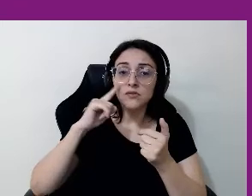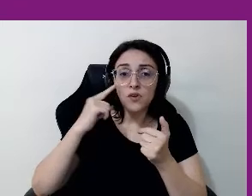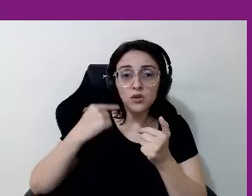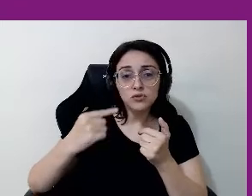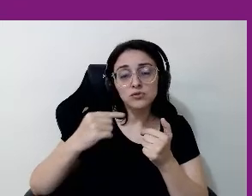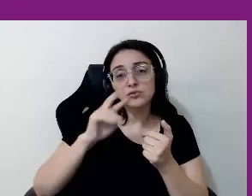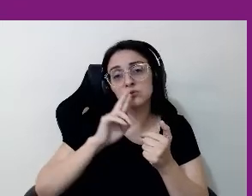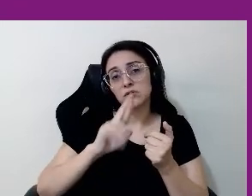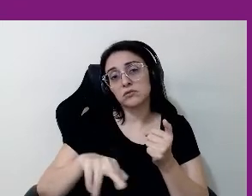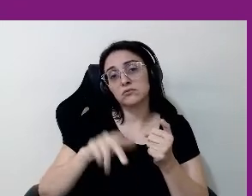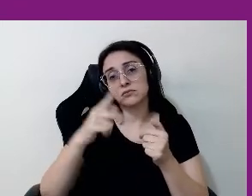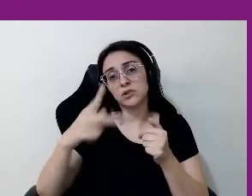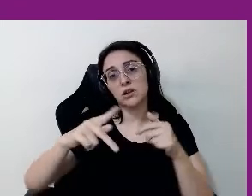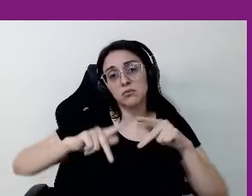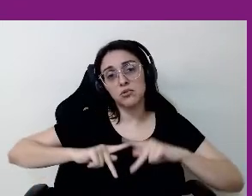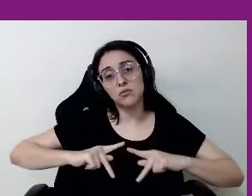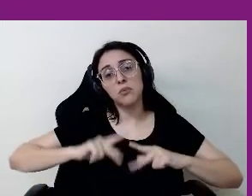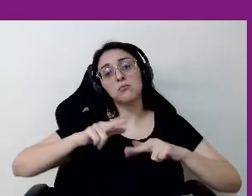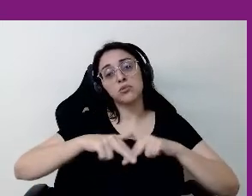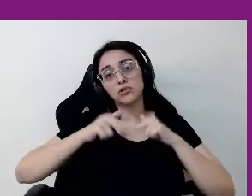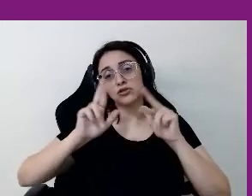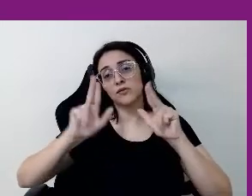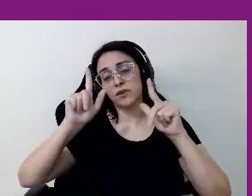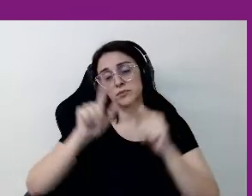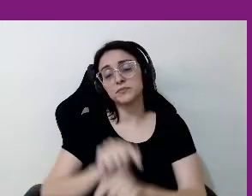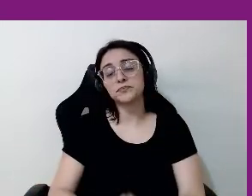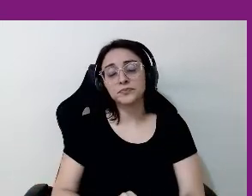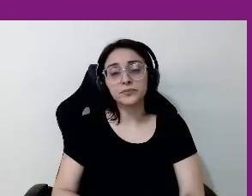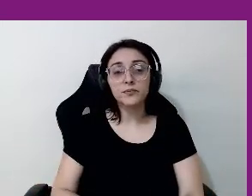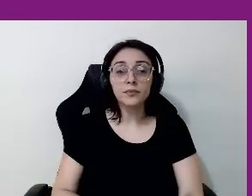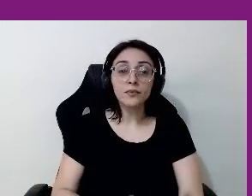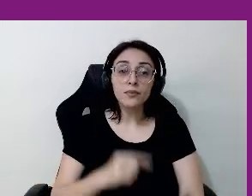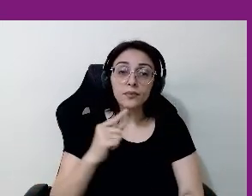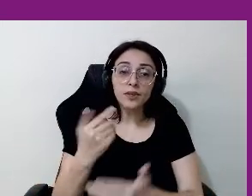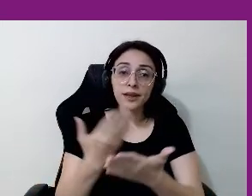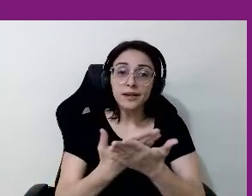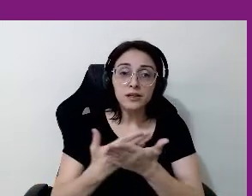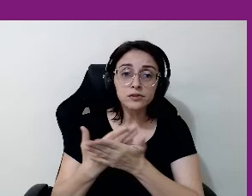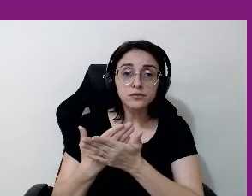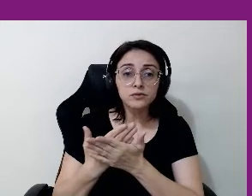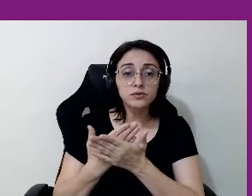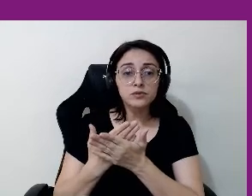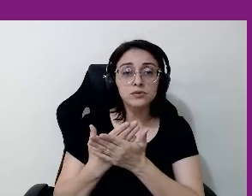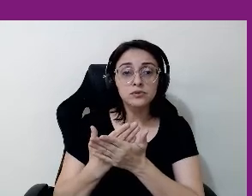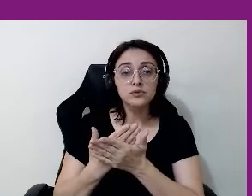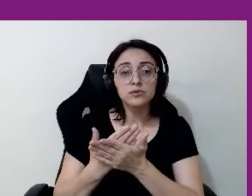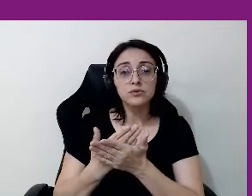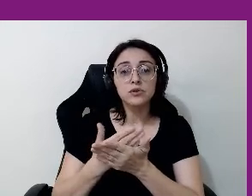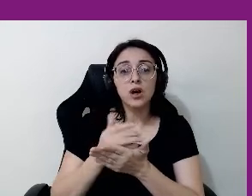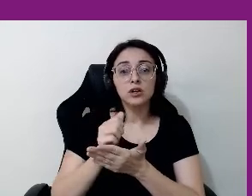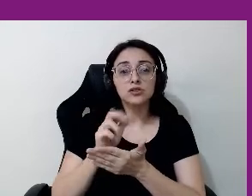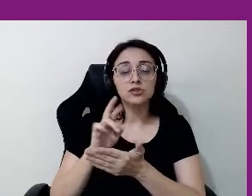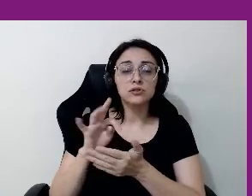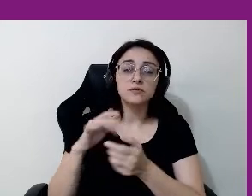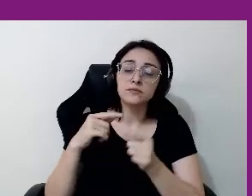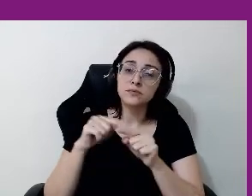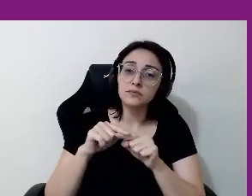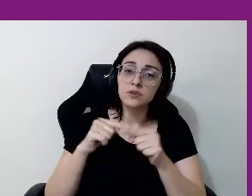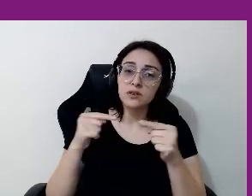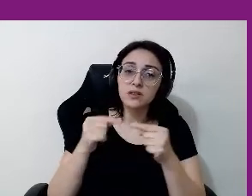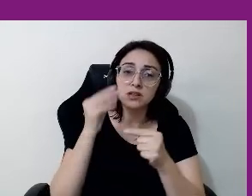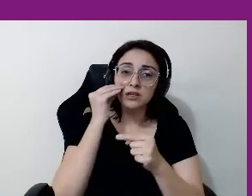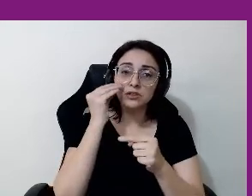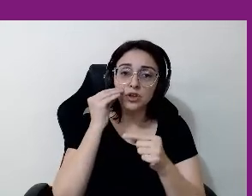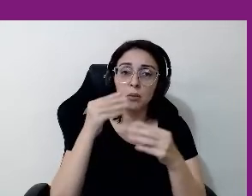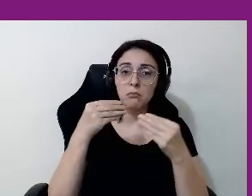aquele pulmão. Então, isso foi uma coisa diferente. Aí foi o estudo ART, né, que do recrutamento, que testou uma